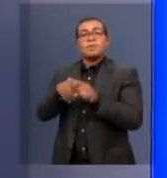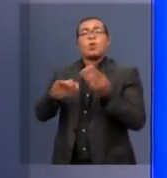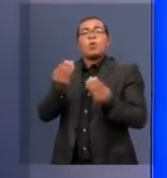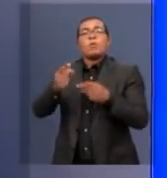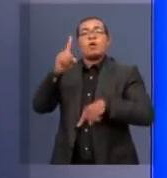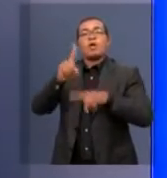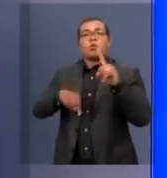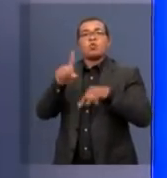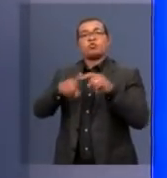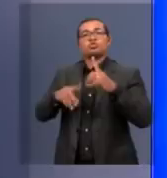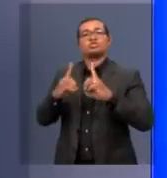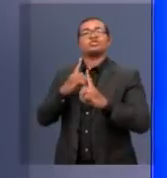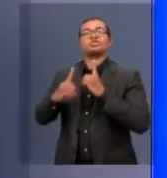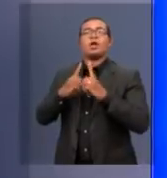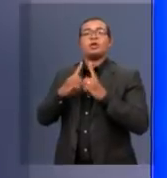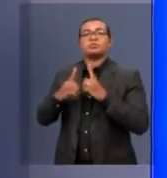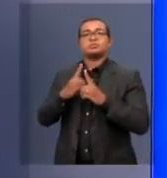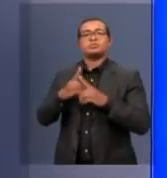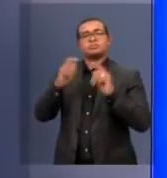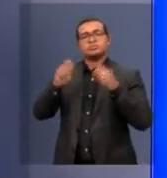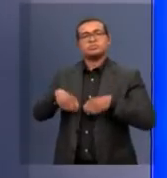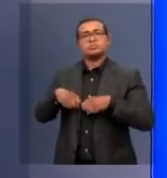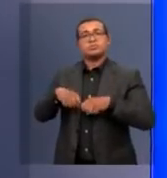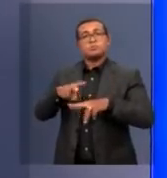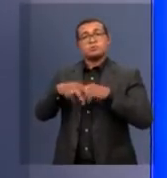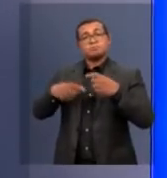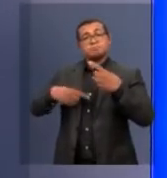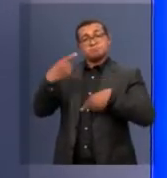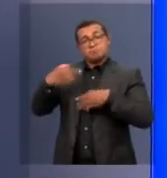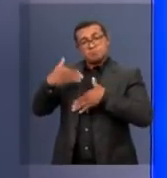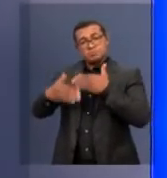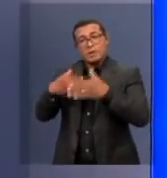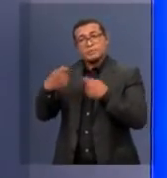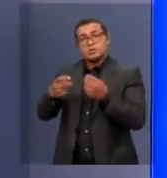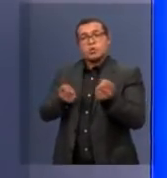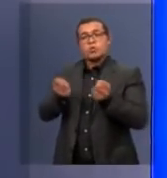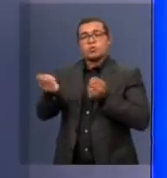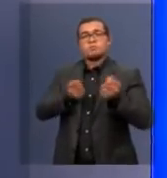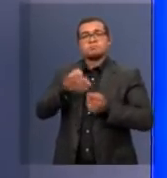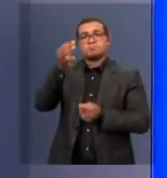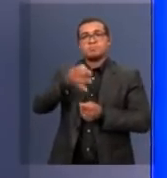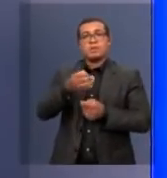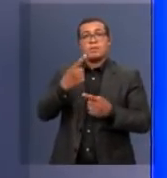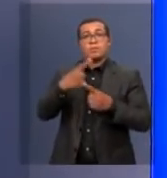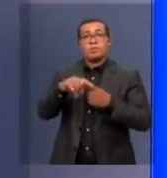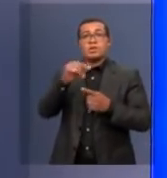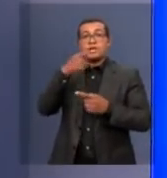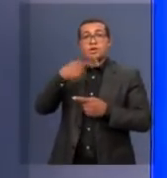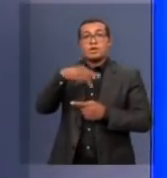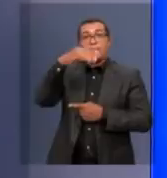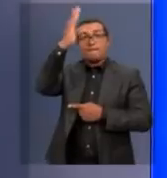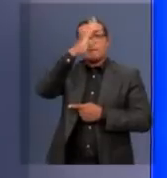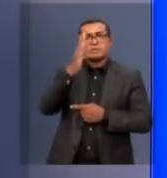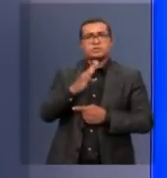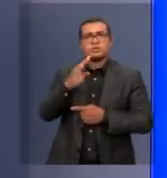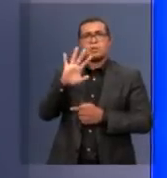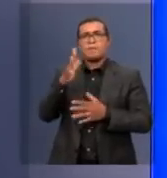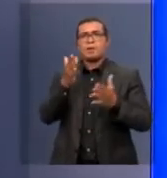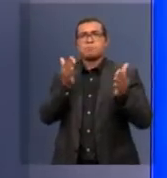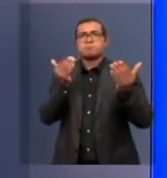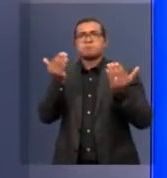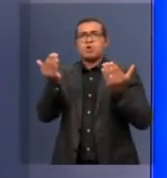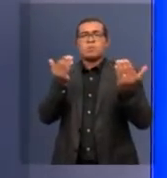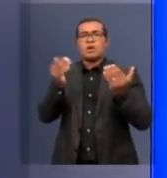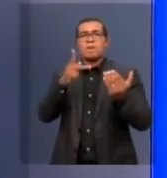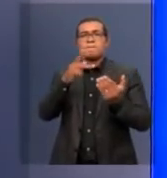então esse processo que precisa ser gerenciado novidade no brasil ele gasta proporcionalmente ao pib o que os